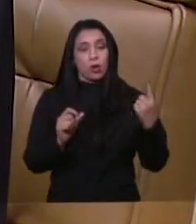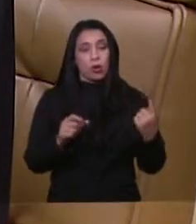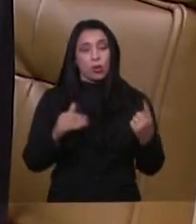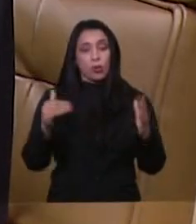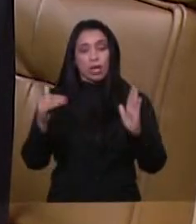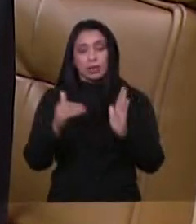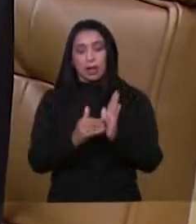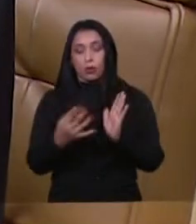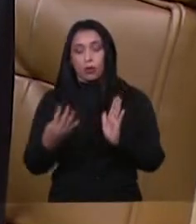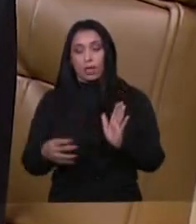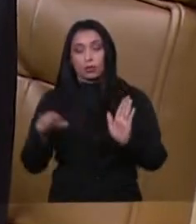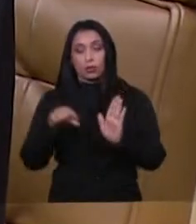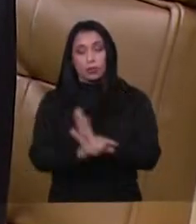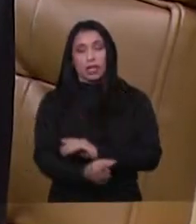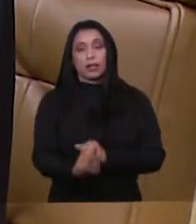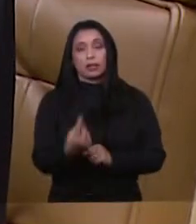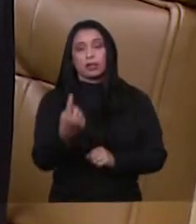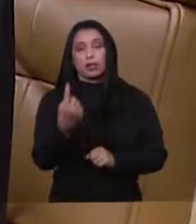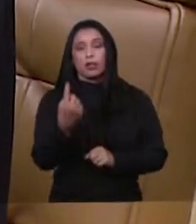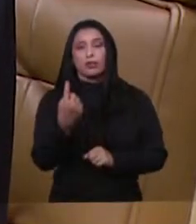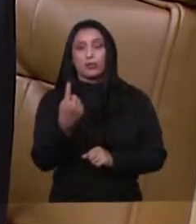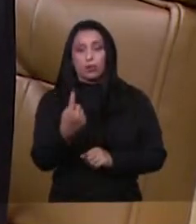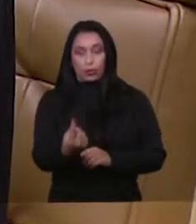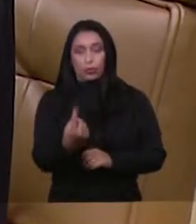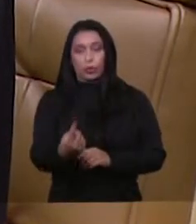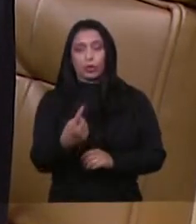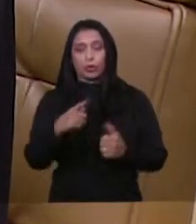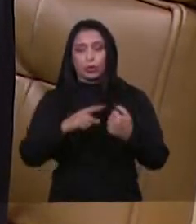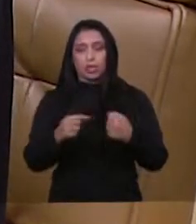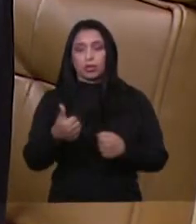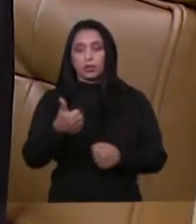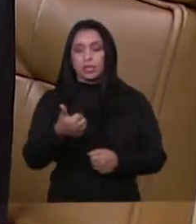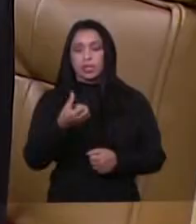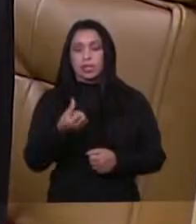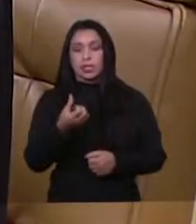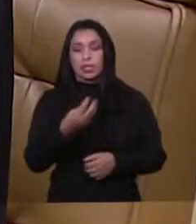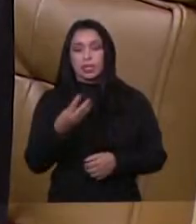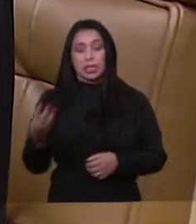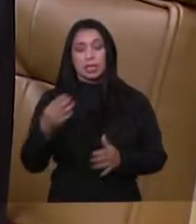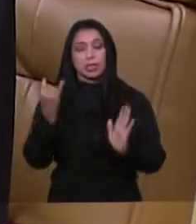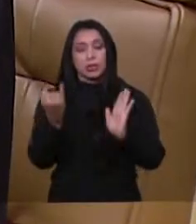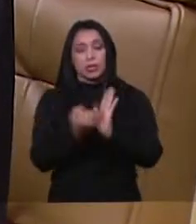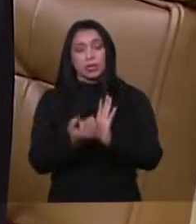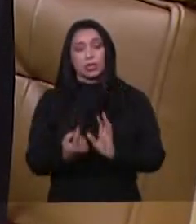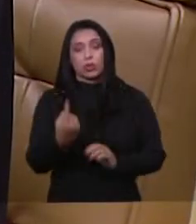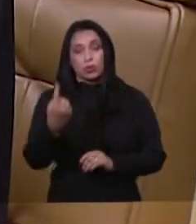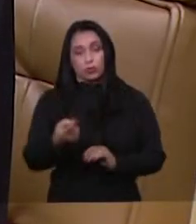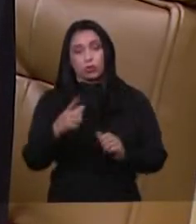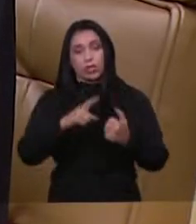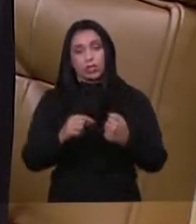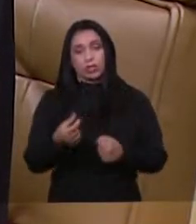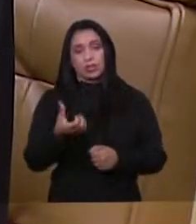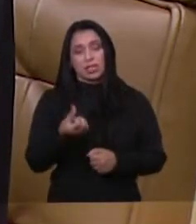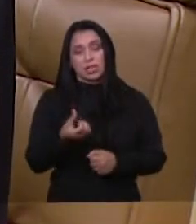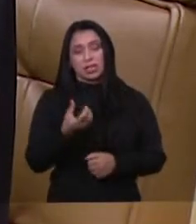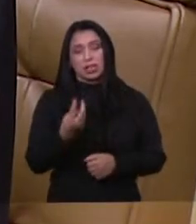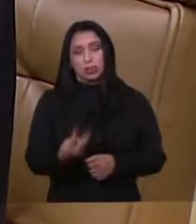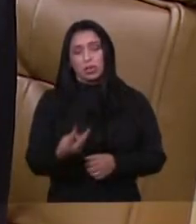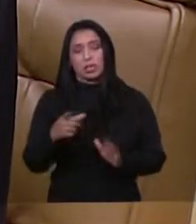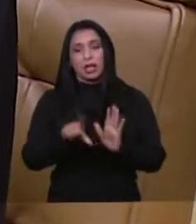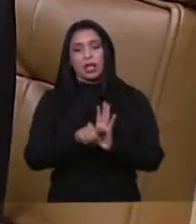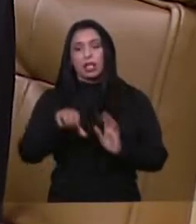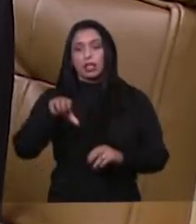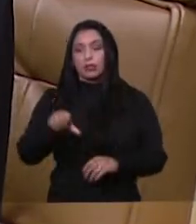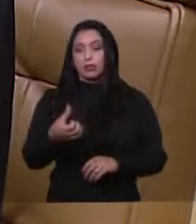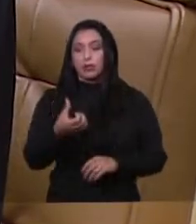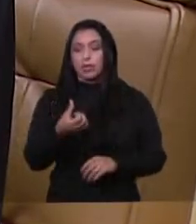parágrafo único do artigo 163, bem como o inciso 1 do artigo 62 da Lei